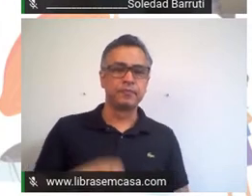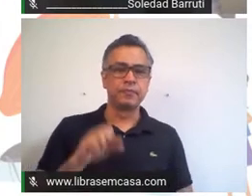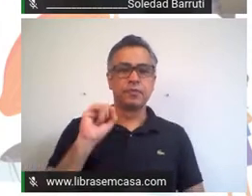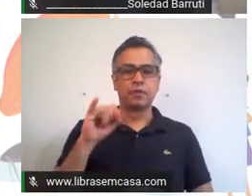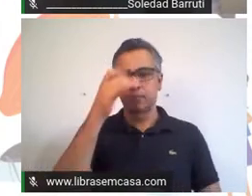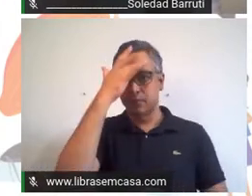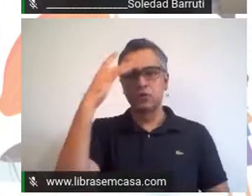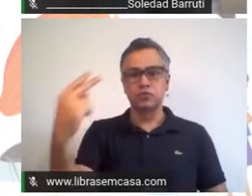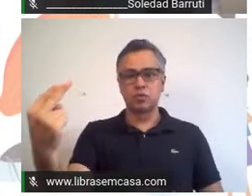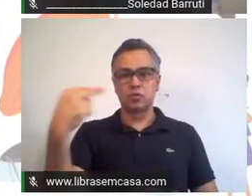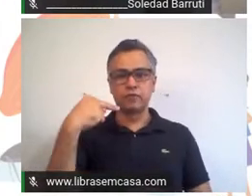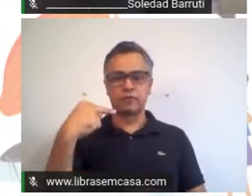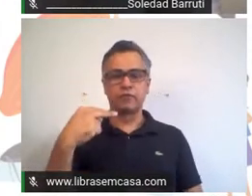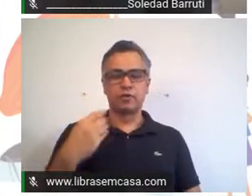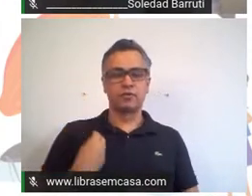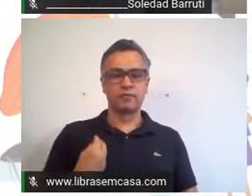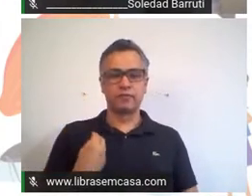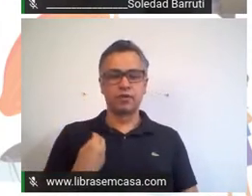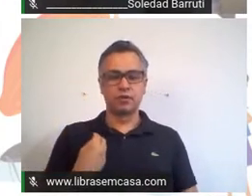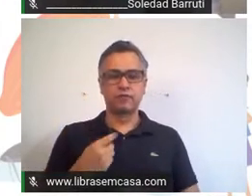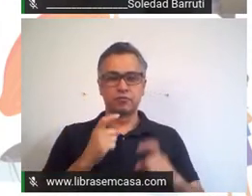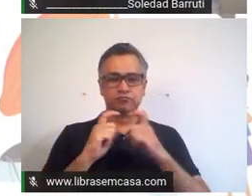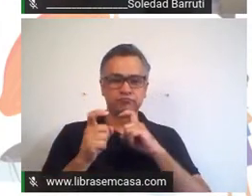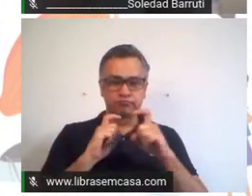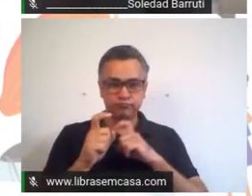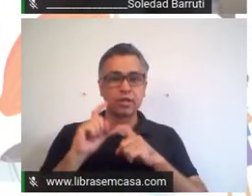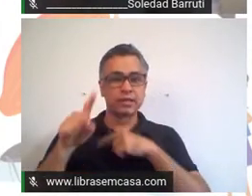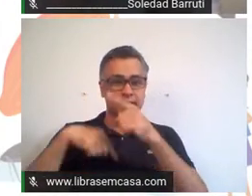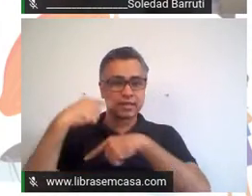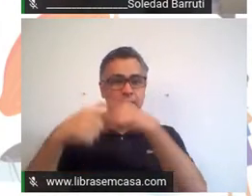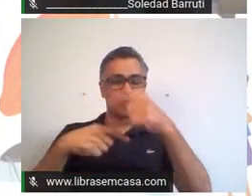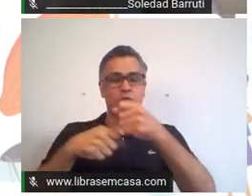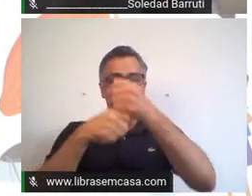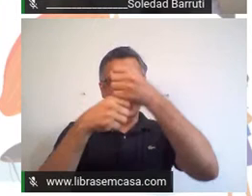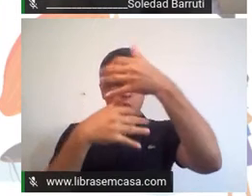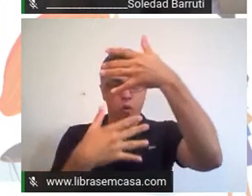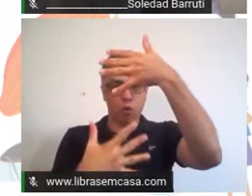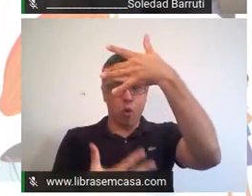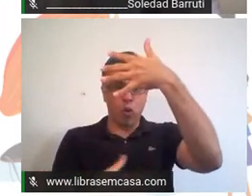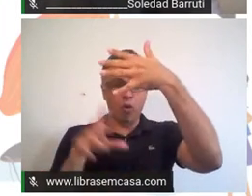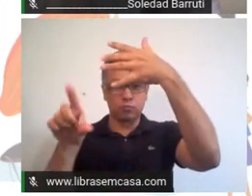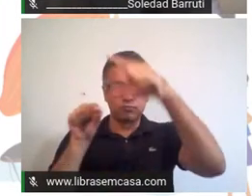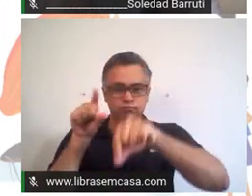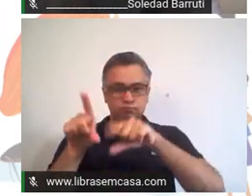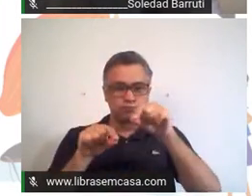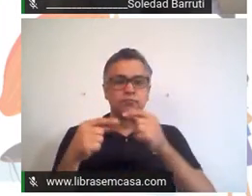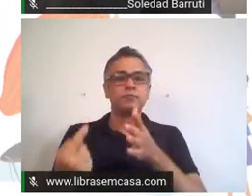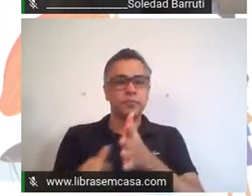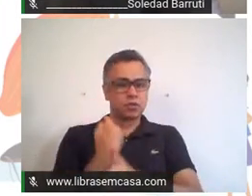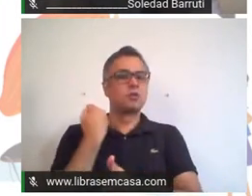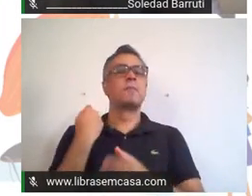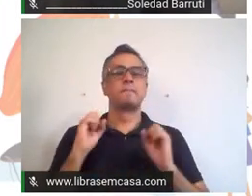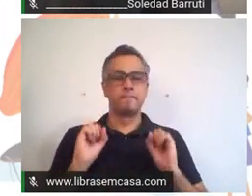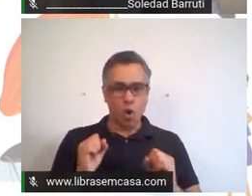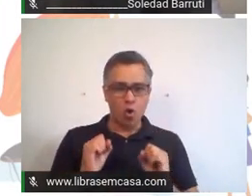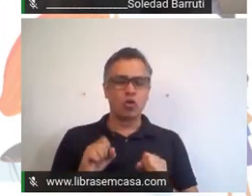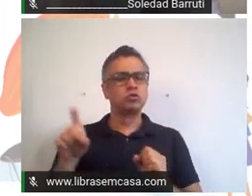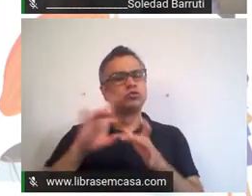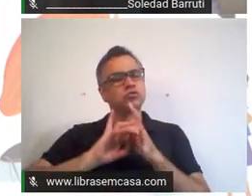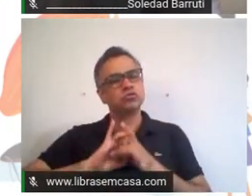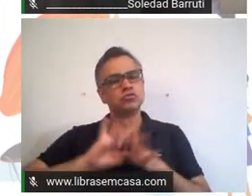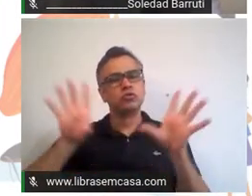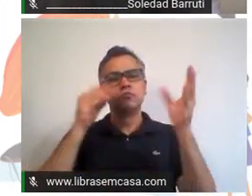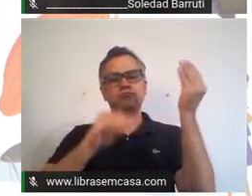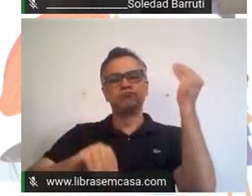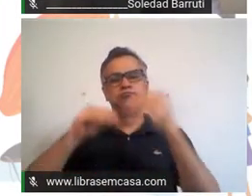quem está participando dessa conversa, que a gente vai ter um tempo para perguntas do público ao final. Então, vocês podem ir colocando as perguntas no chat, e mais